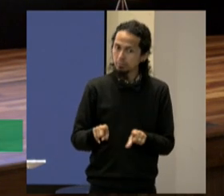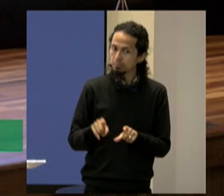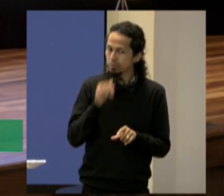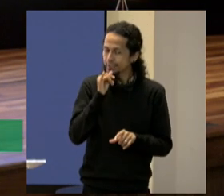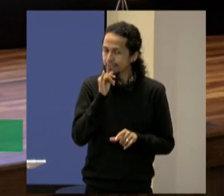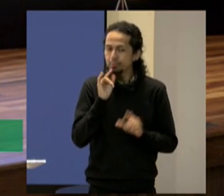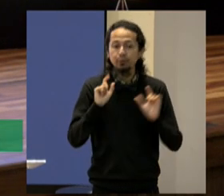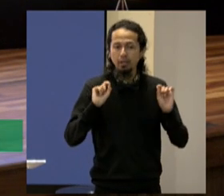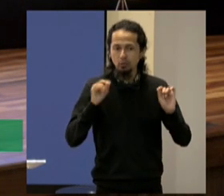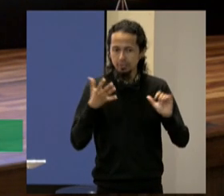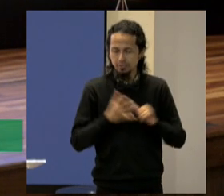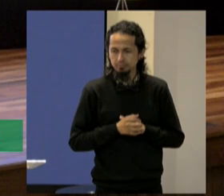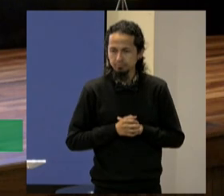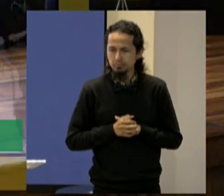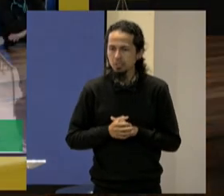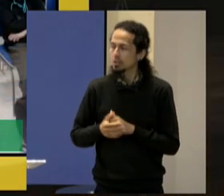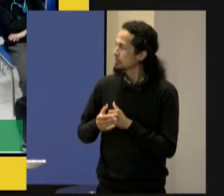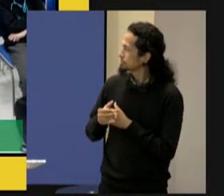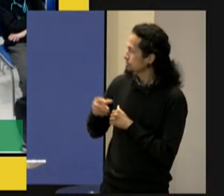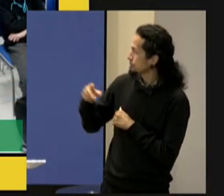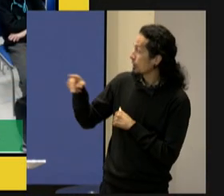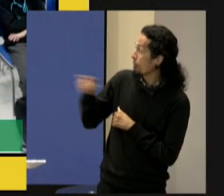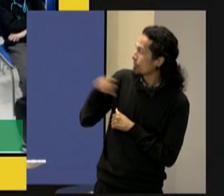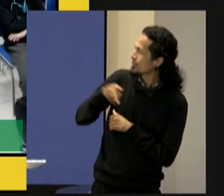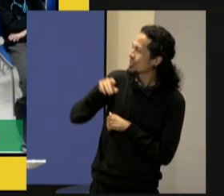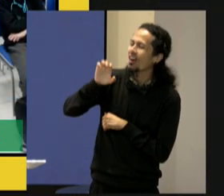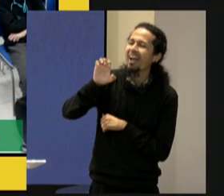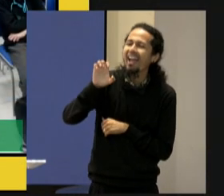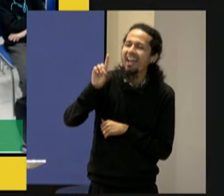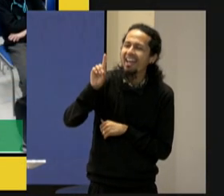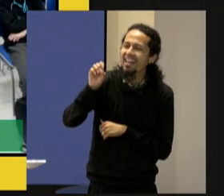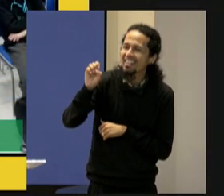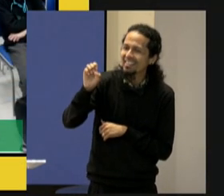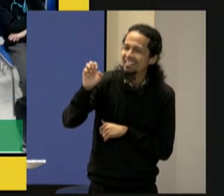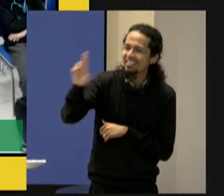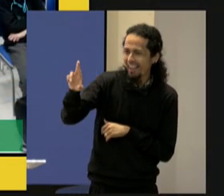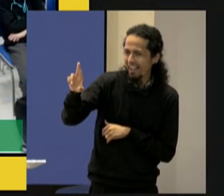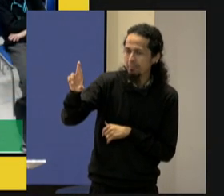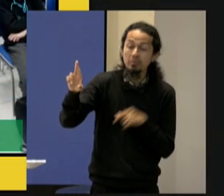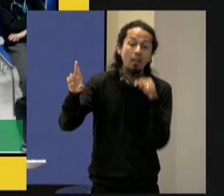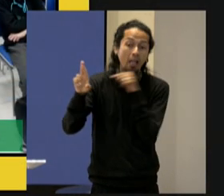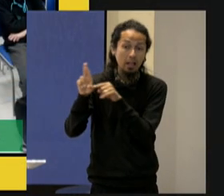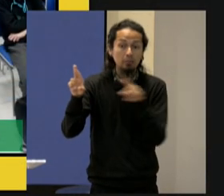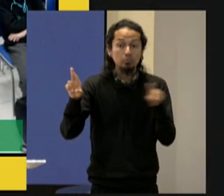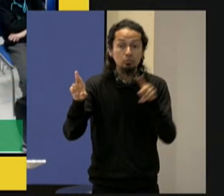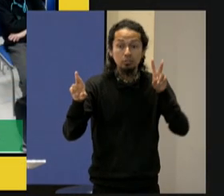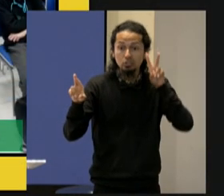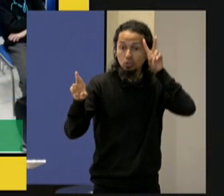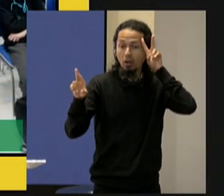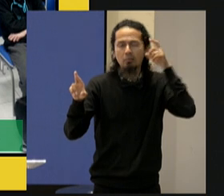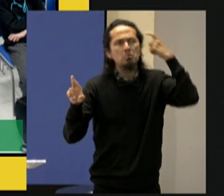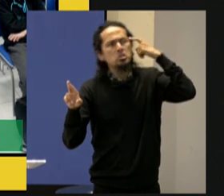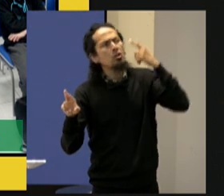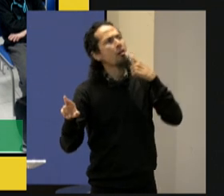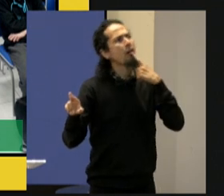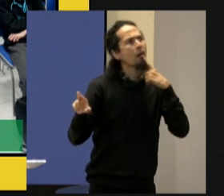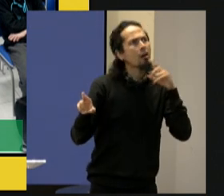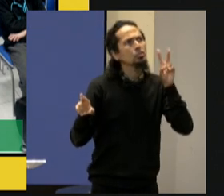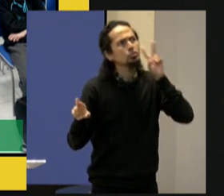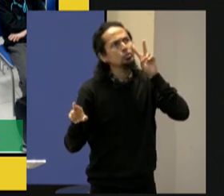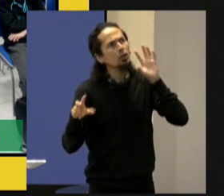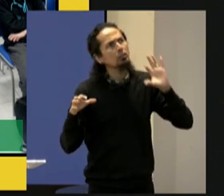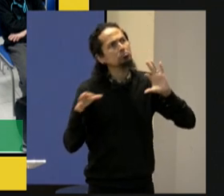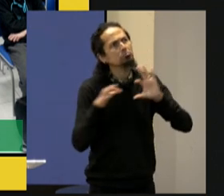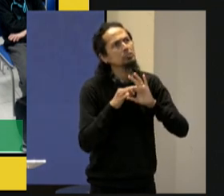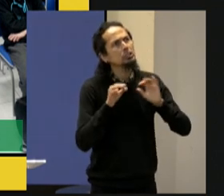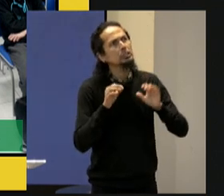num professor Éder de História, a gente pensou um cinema Sankofa. Então, o cinema